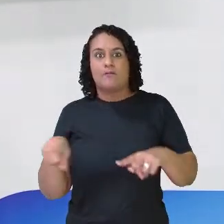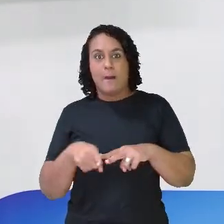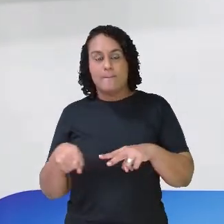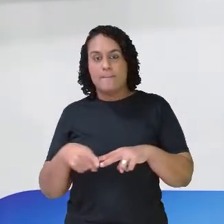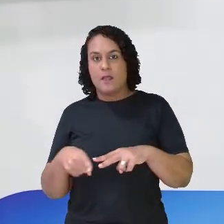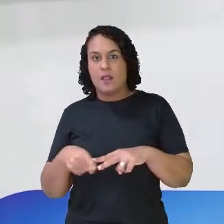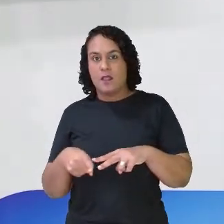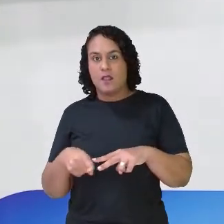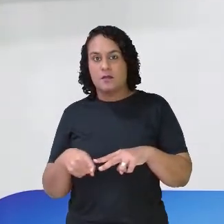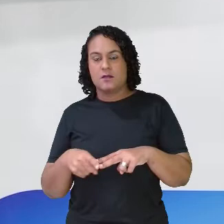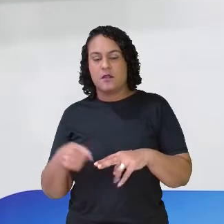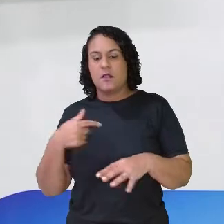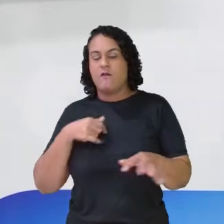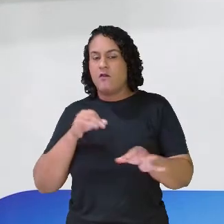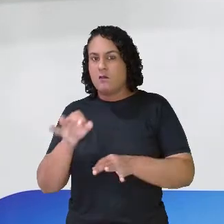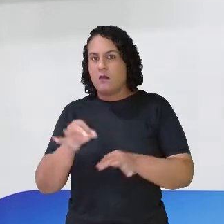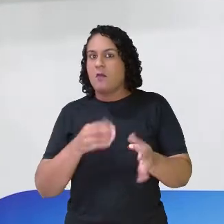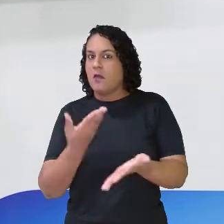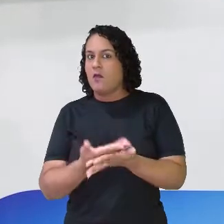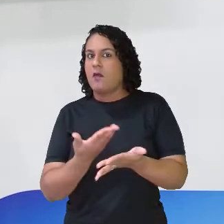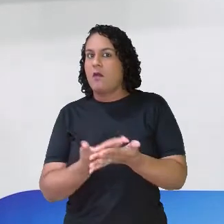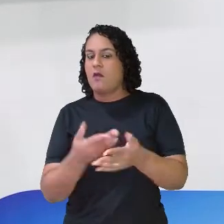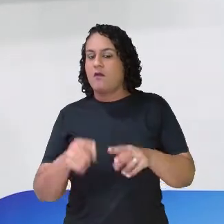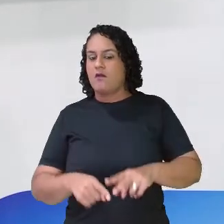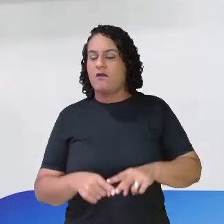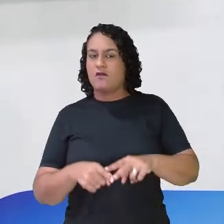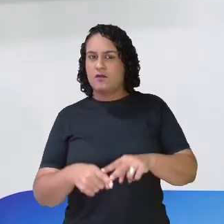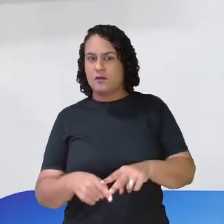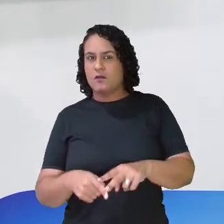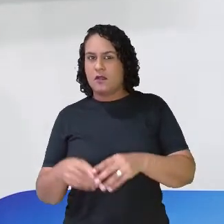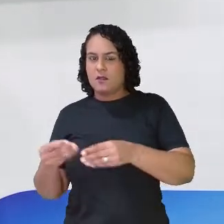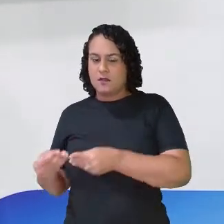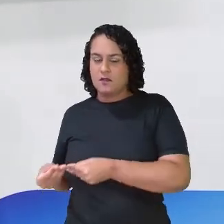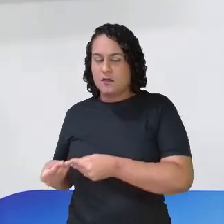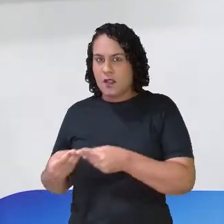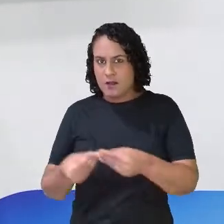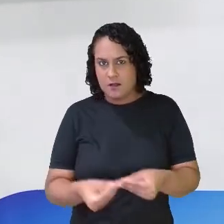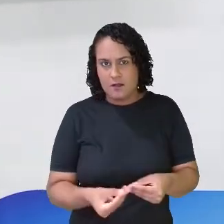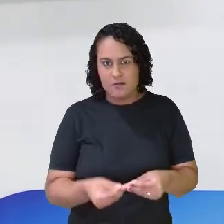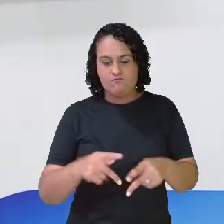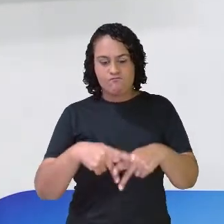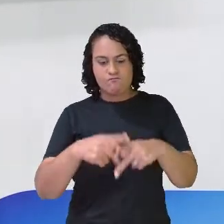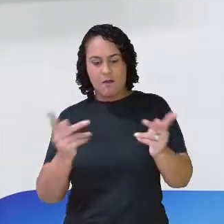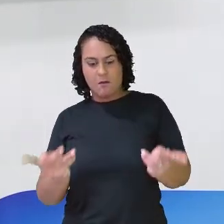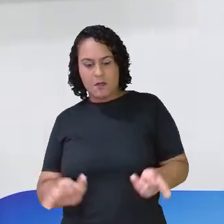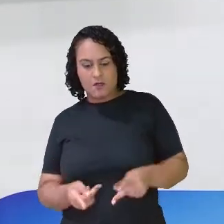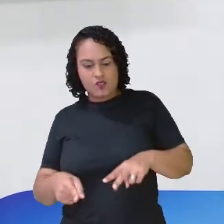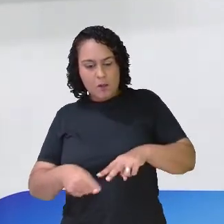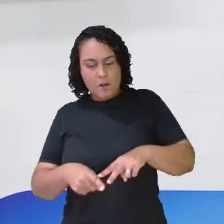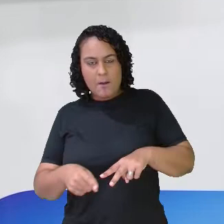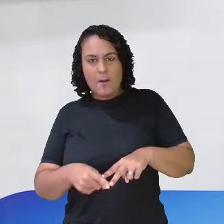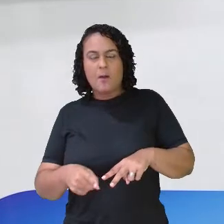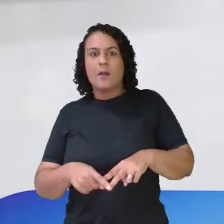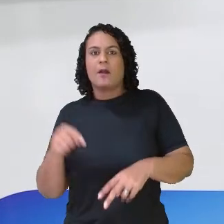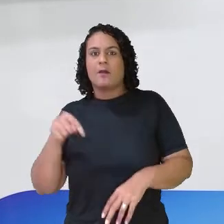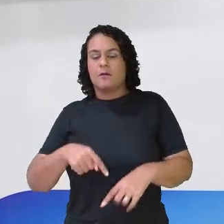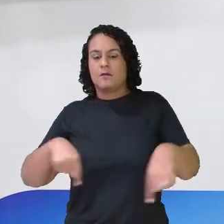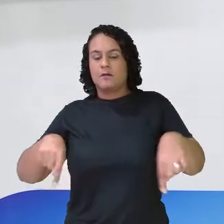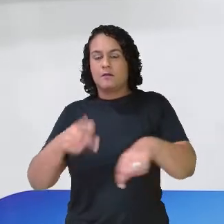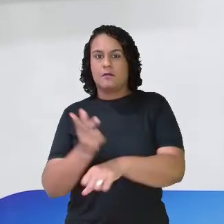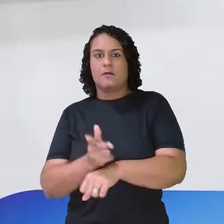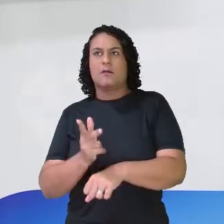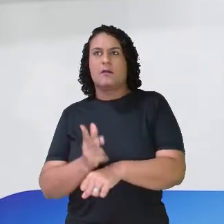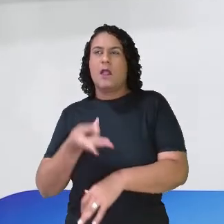vou preparar uma aula e vou trazer uma pizza para o estúdio. Vou trazer, porque eu sempre